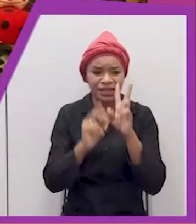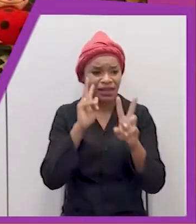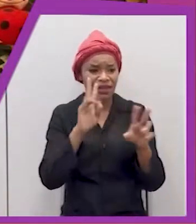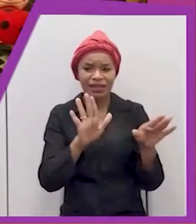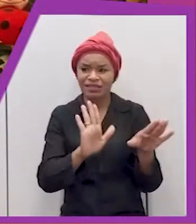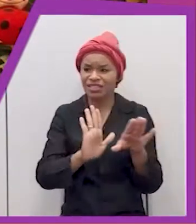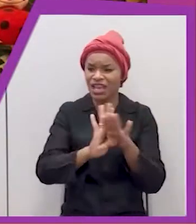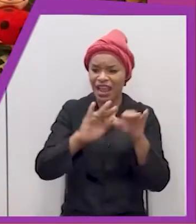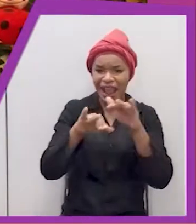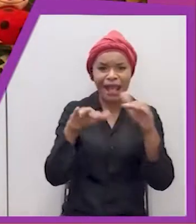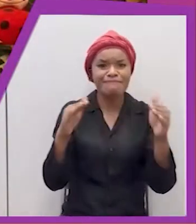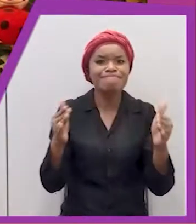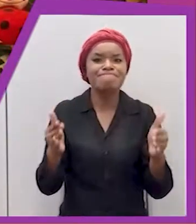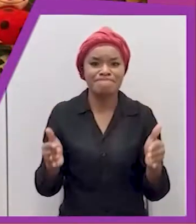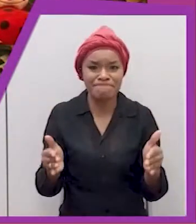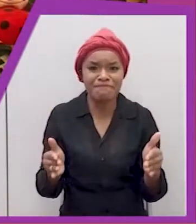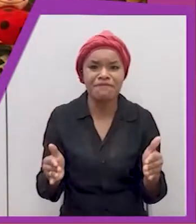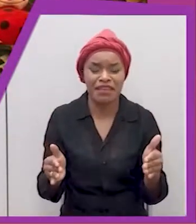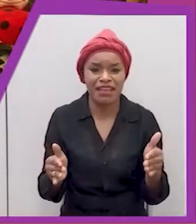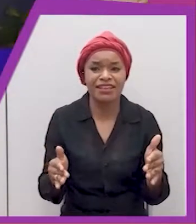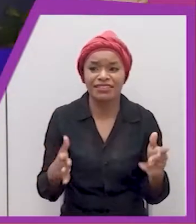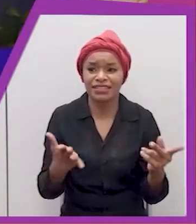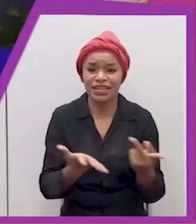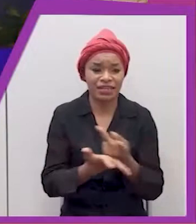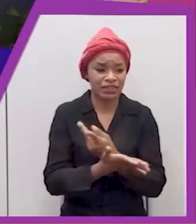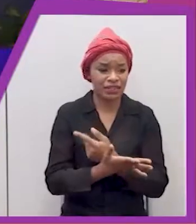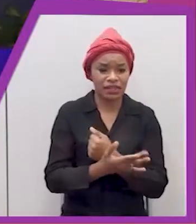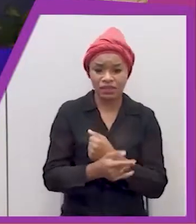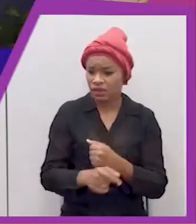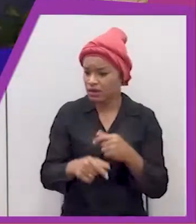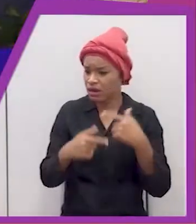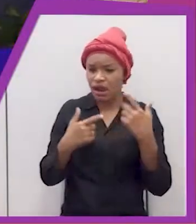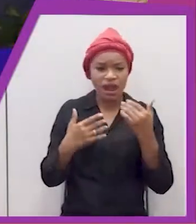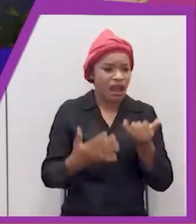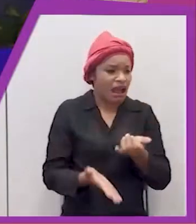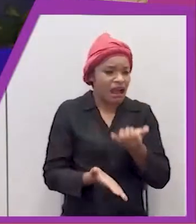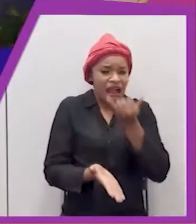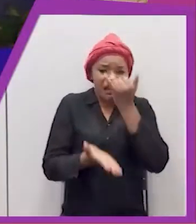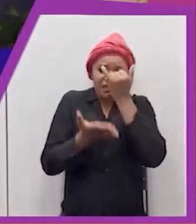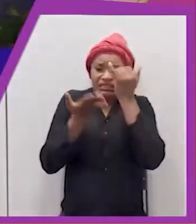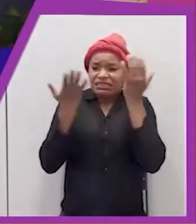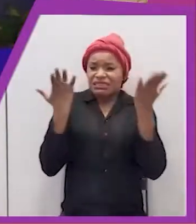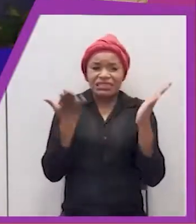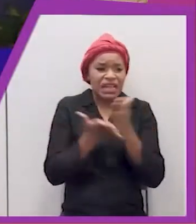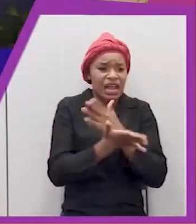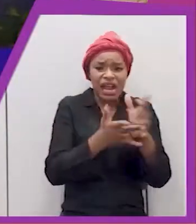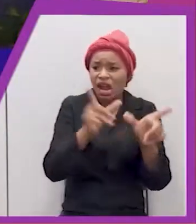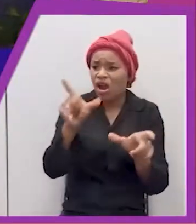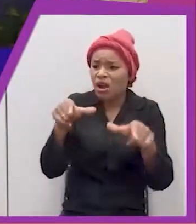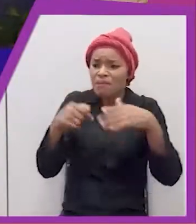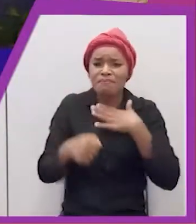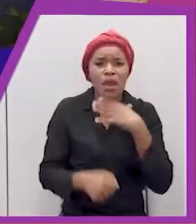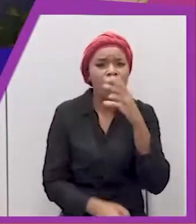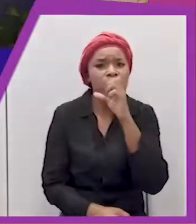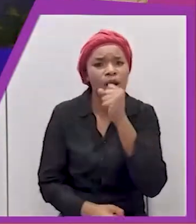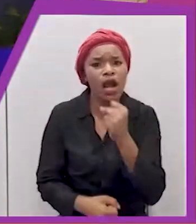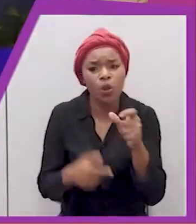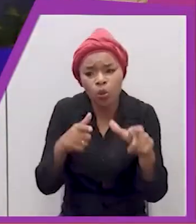hoje eu tive uma surpresa assim que cheguei a mesa